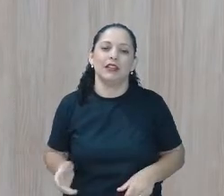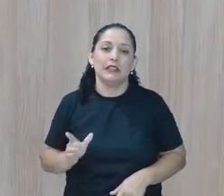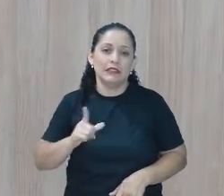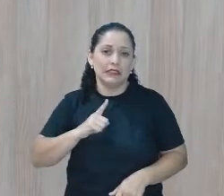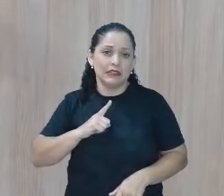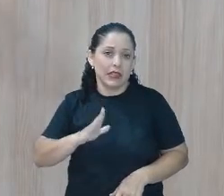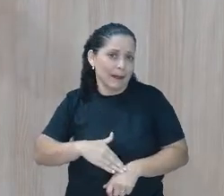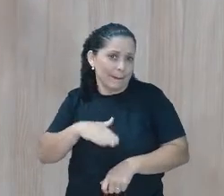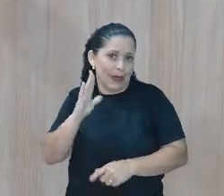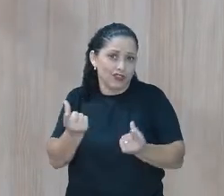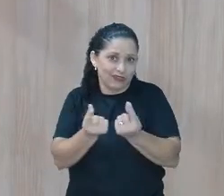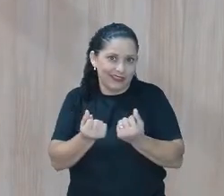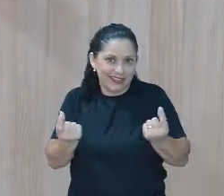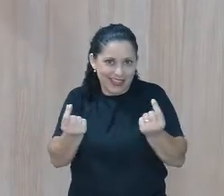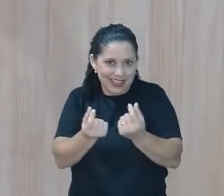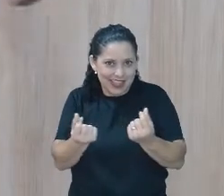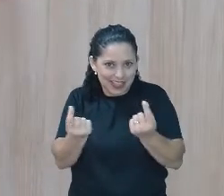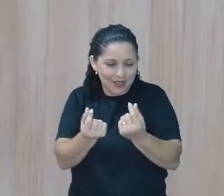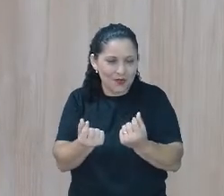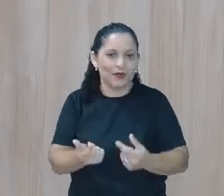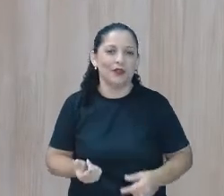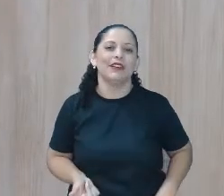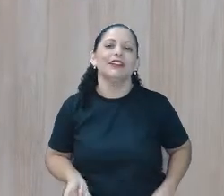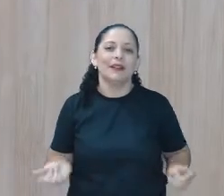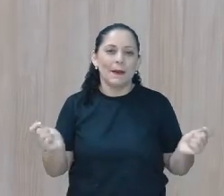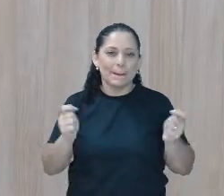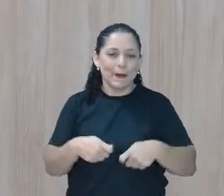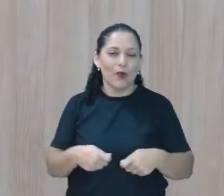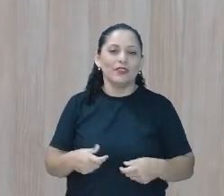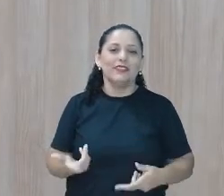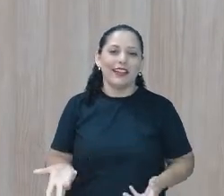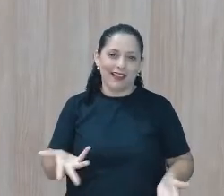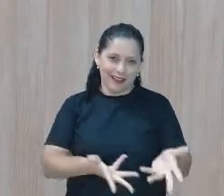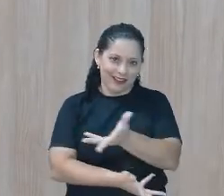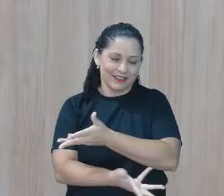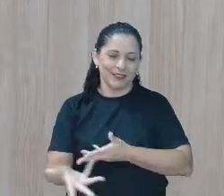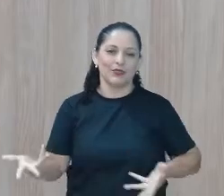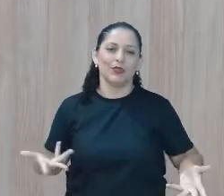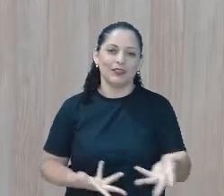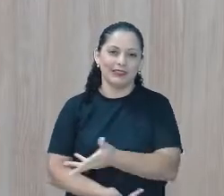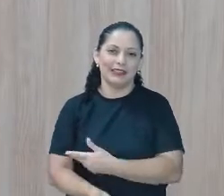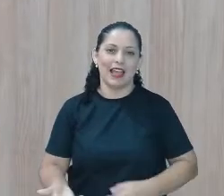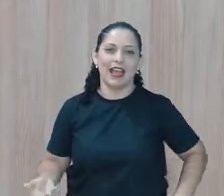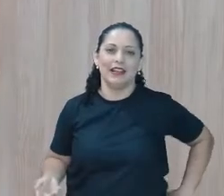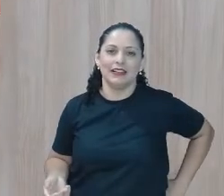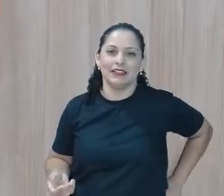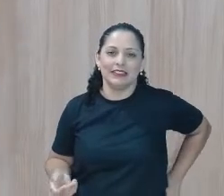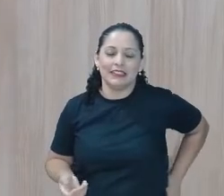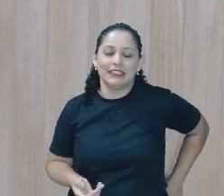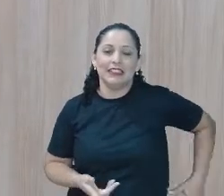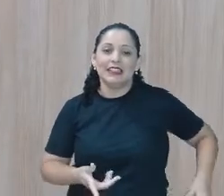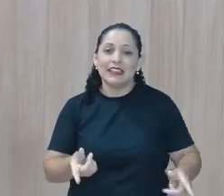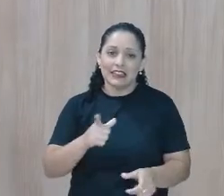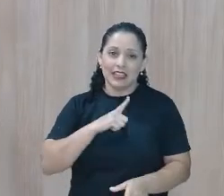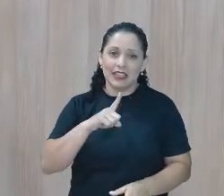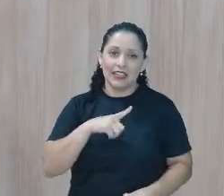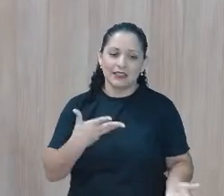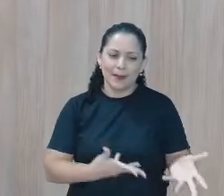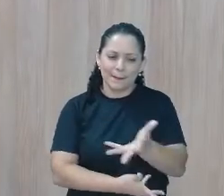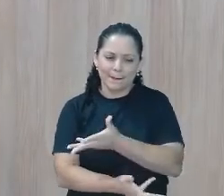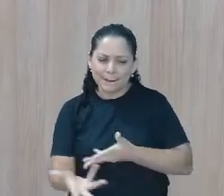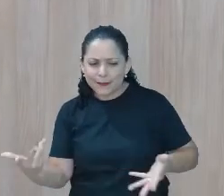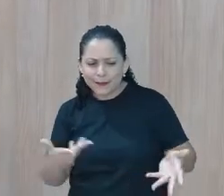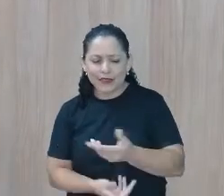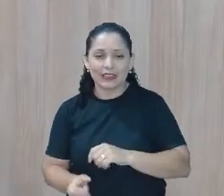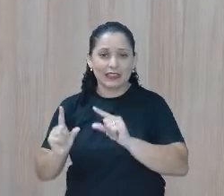quanto mais a pessoa tem dinheiro, né? Isso. A gente pode relacionar aí, fazer uma proporção de dinheiro